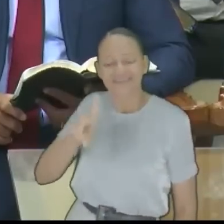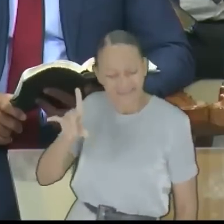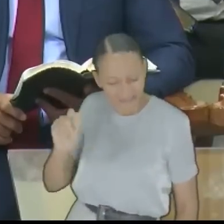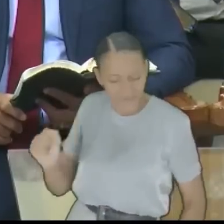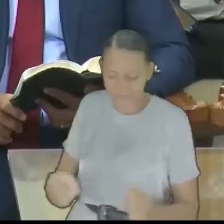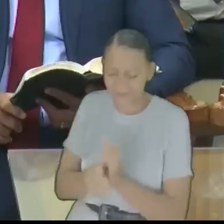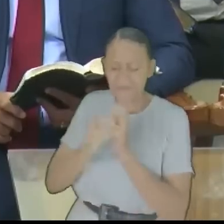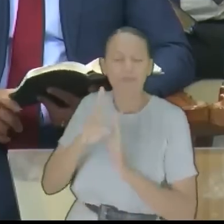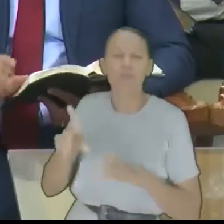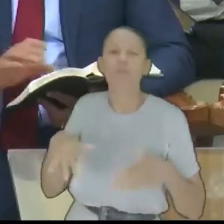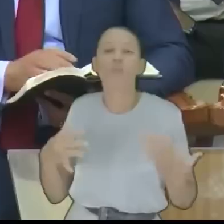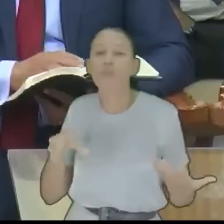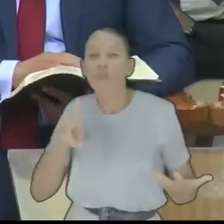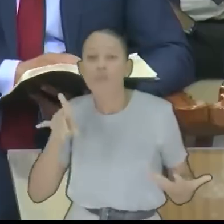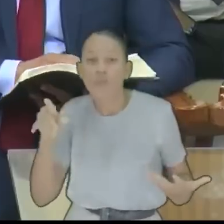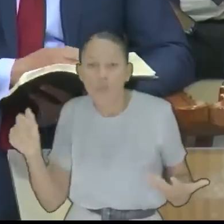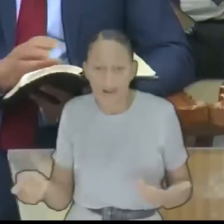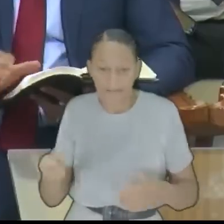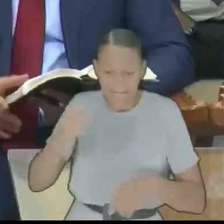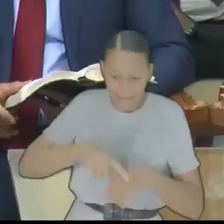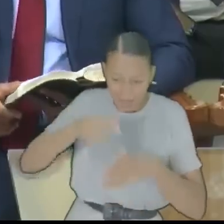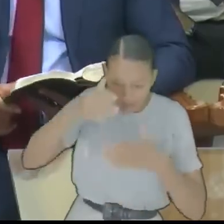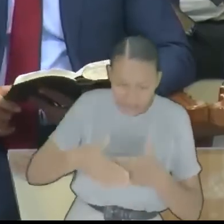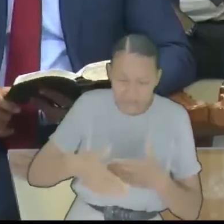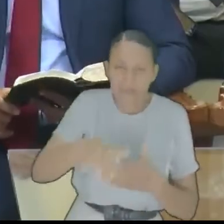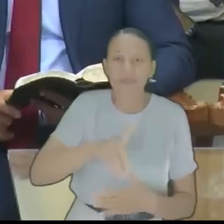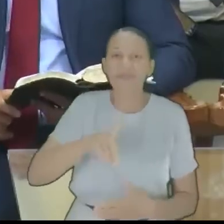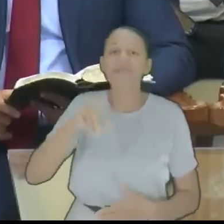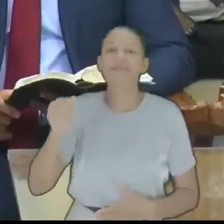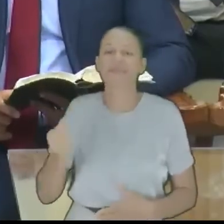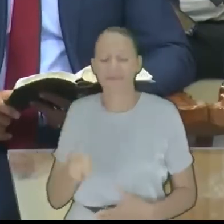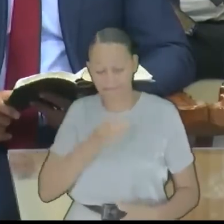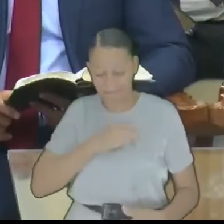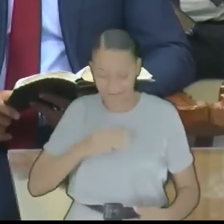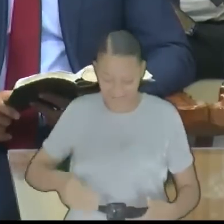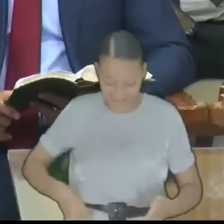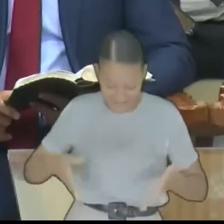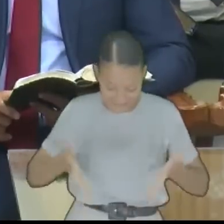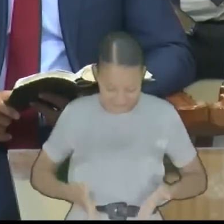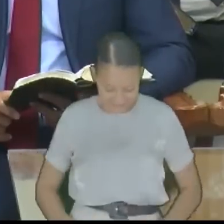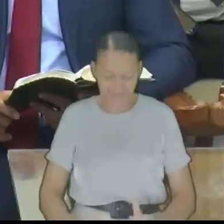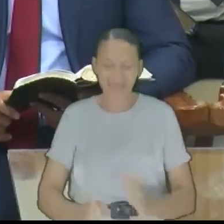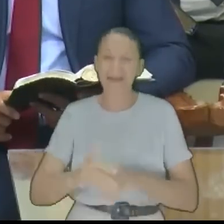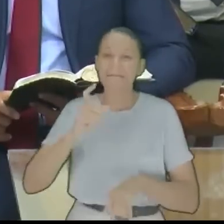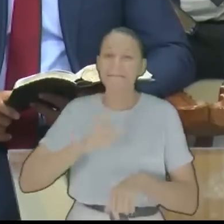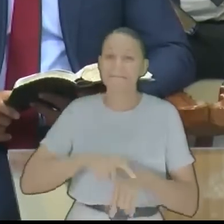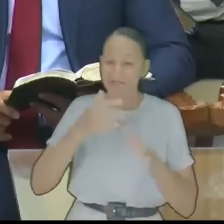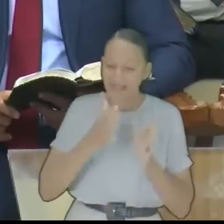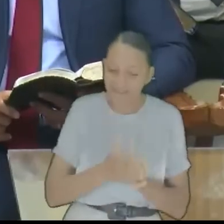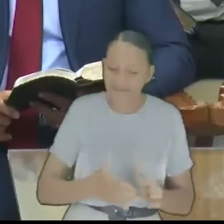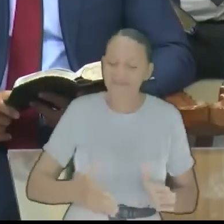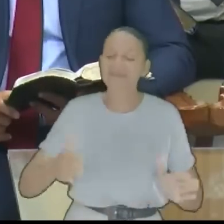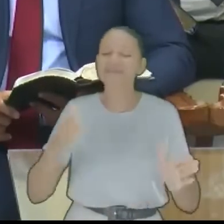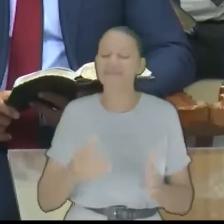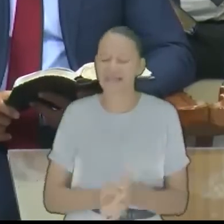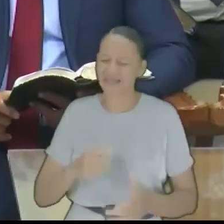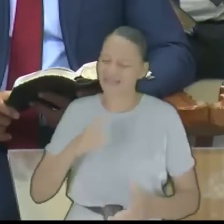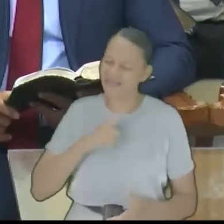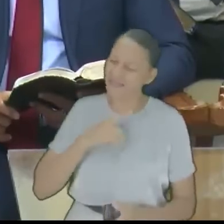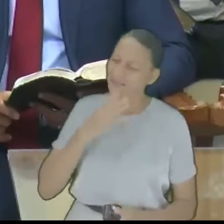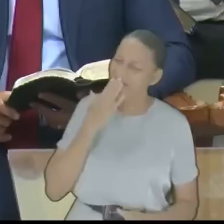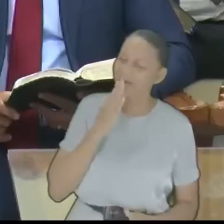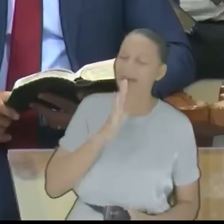glória a Deus, que dia? A partir do dia que o Messias nascesse, a partir do dia que a promessa